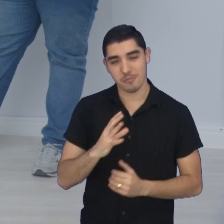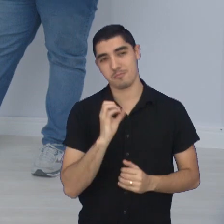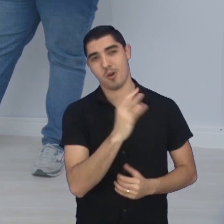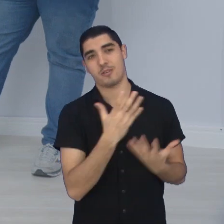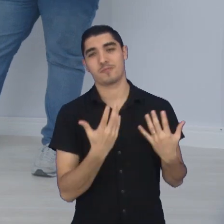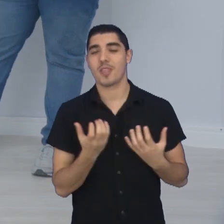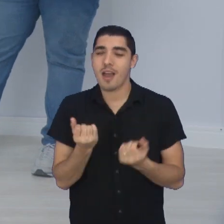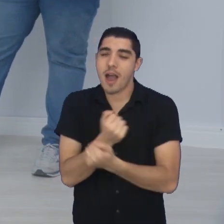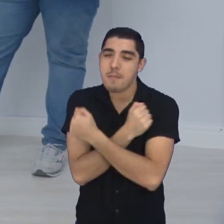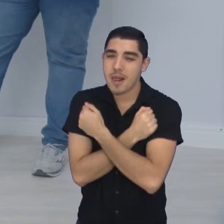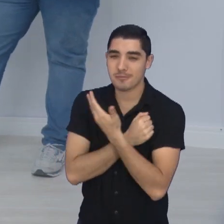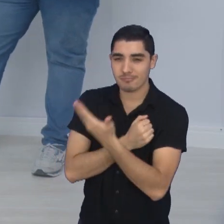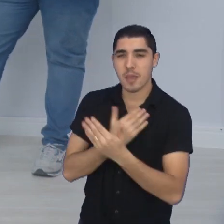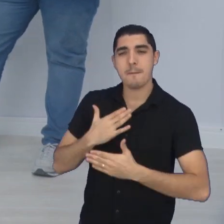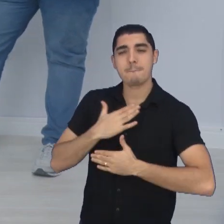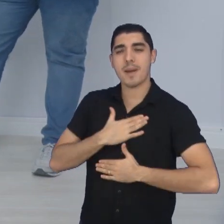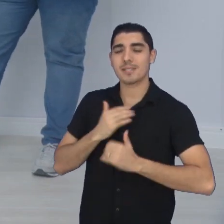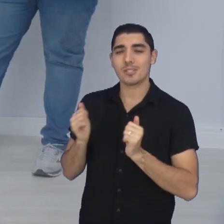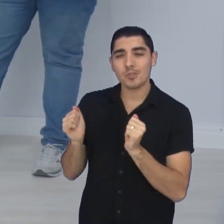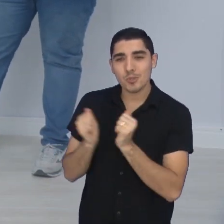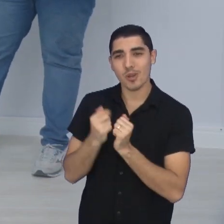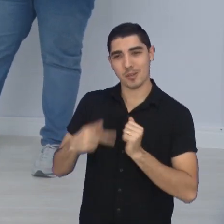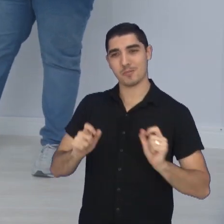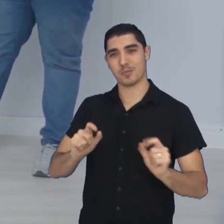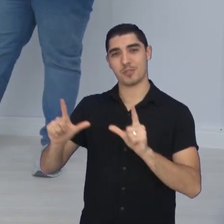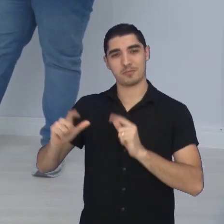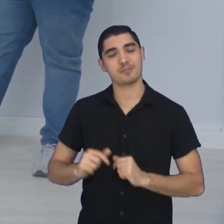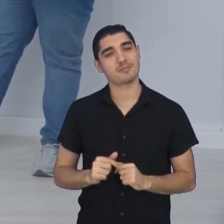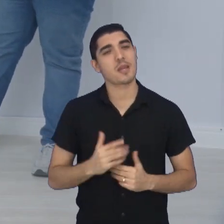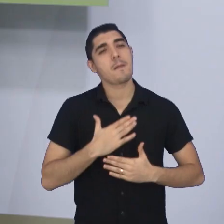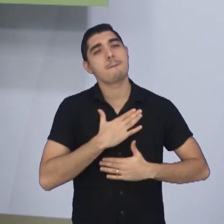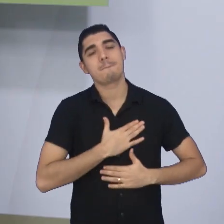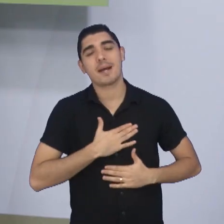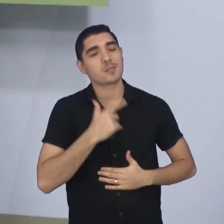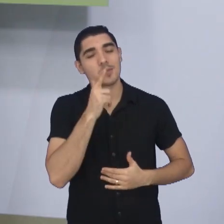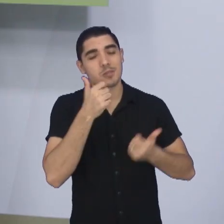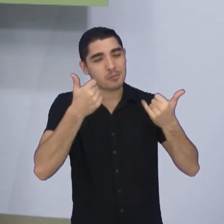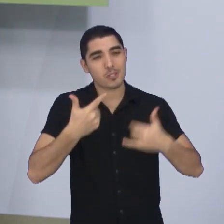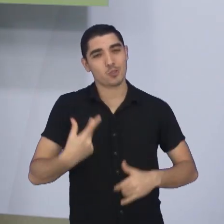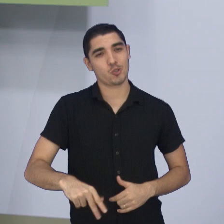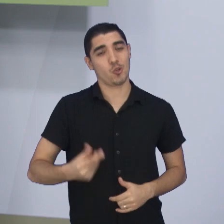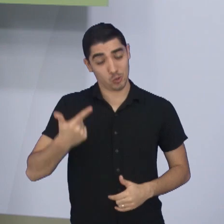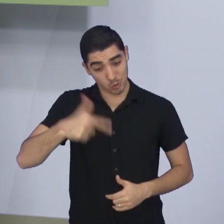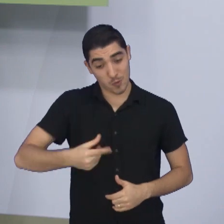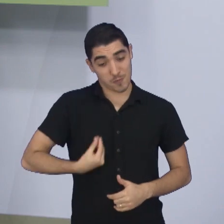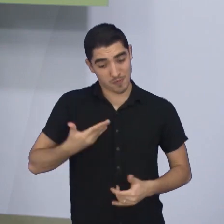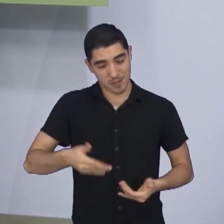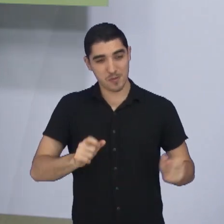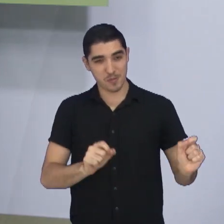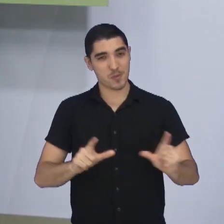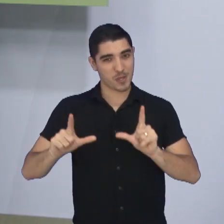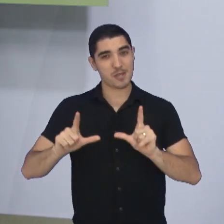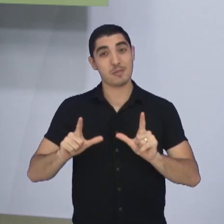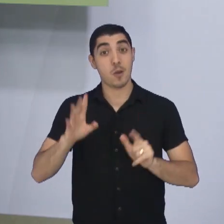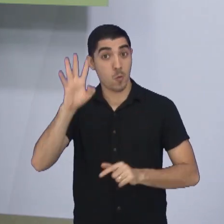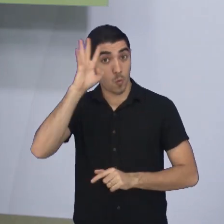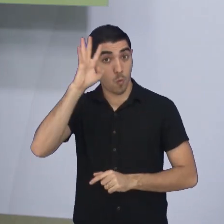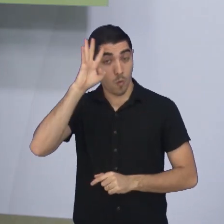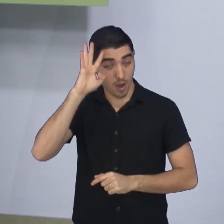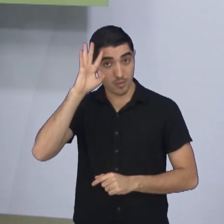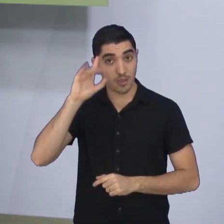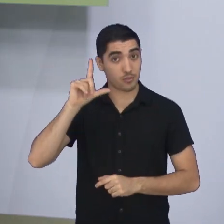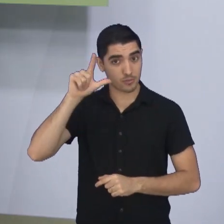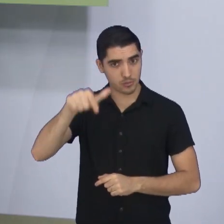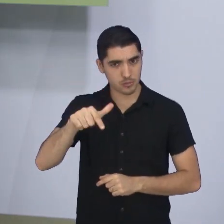para você, sempre um prazer estar contigo em mais um Hora do Esporte. Foi um prazer inenarrável estar em mais um Hora do Esporte. Quarta-feira